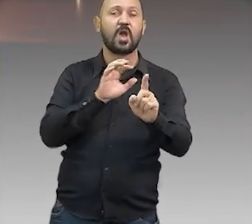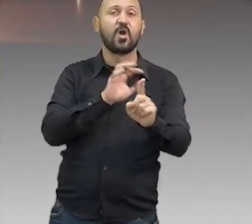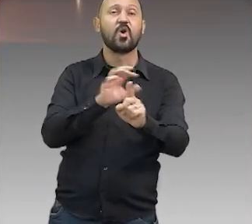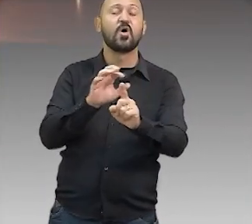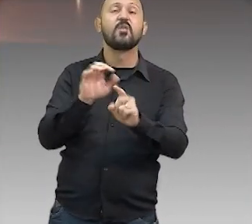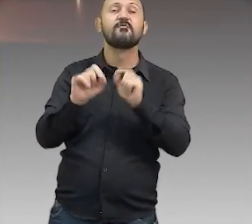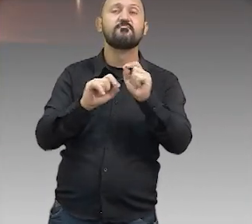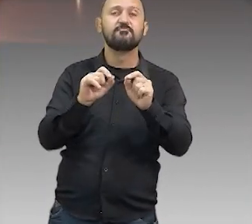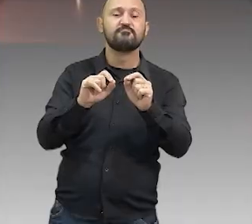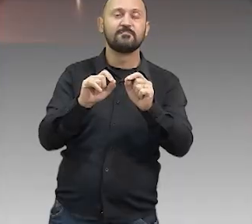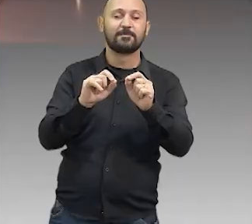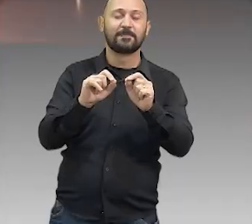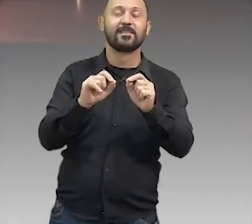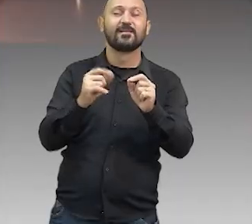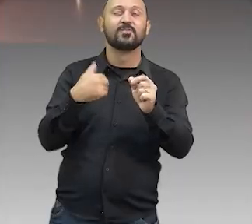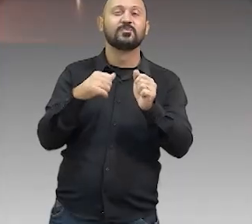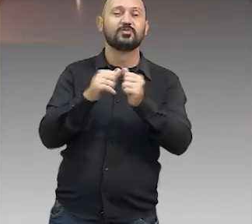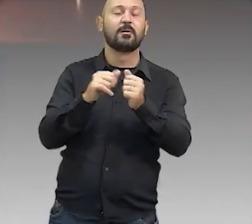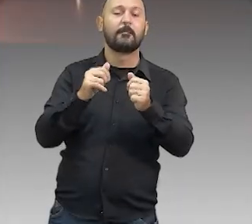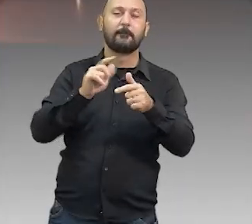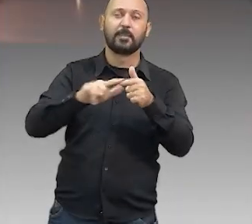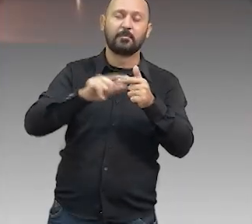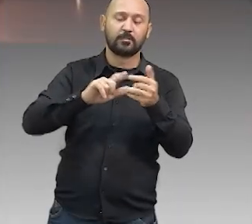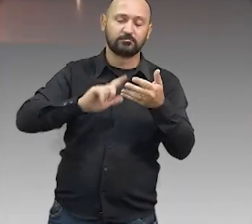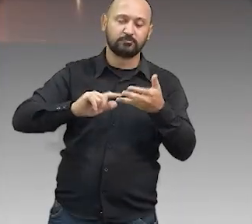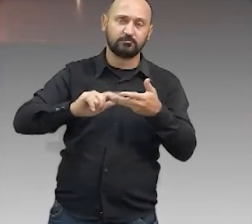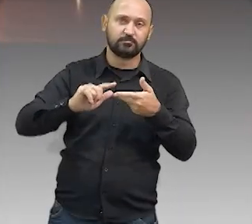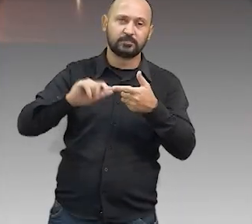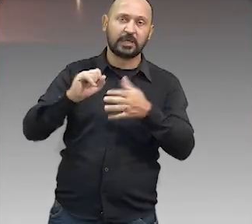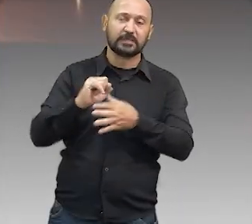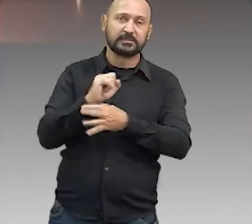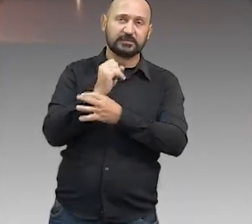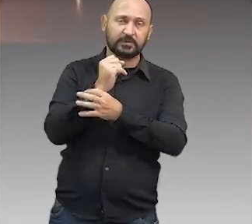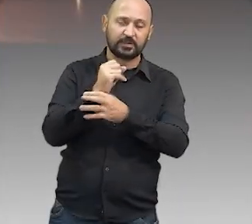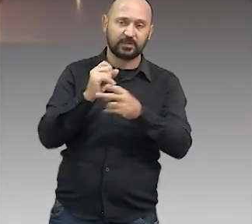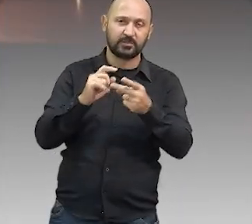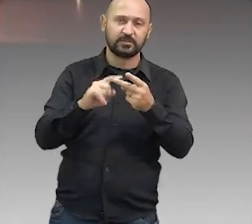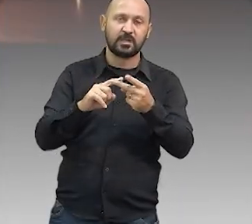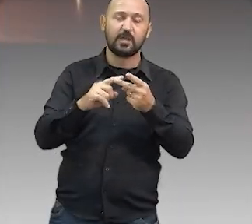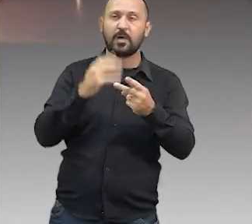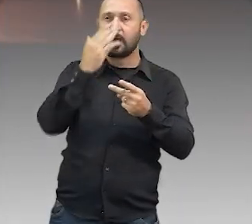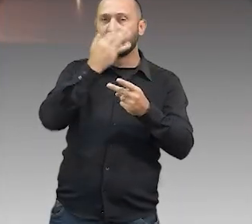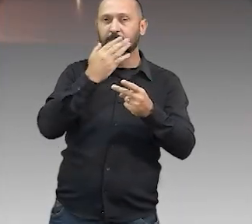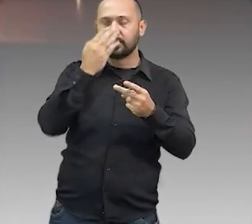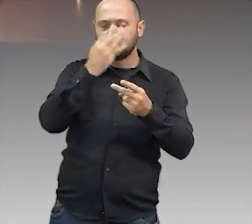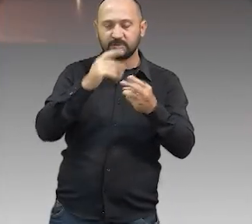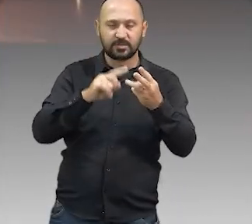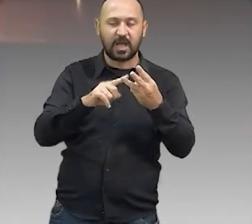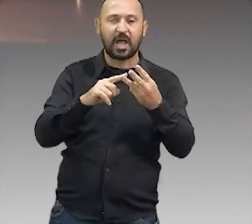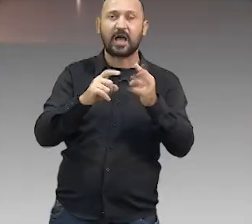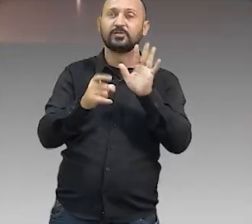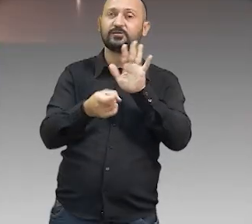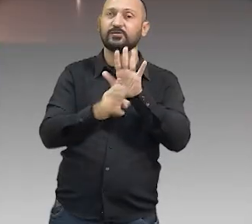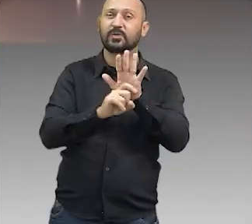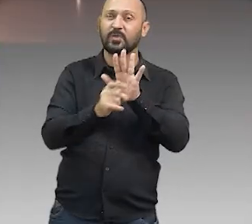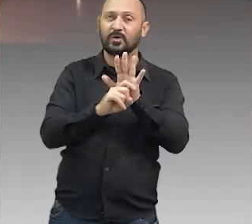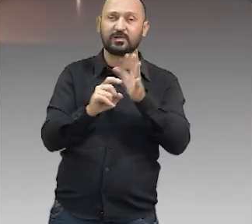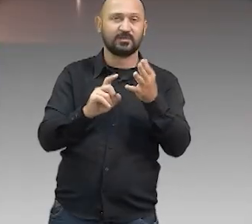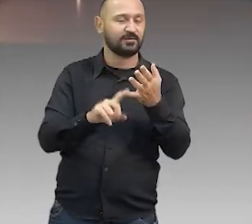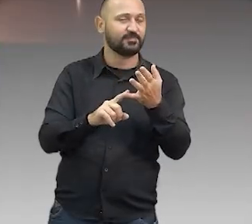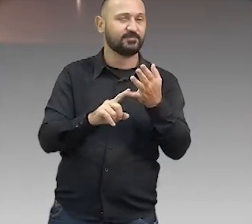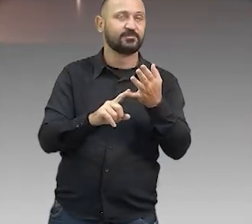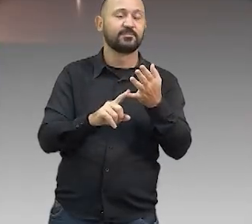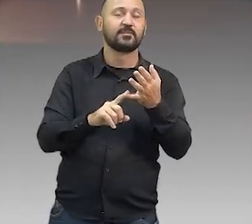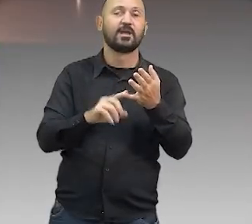Em consequência disso, ela vai trazer N problemas. A segurança, a prostituição, a droga,